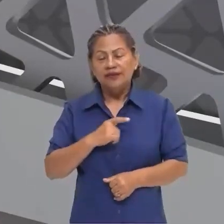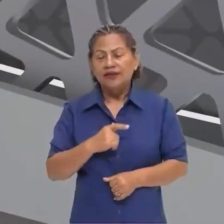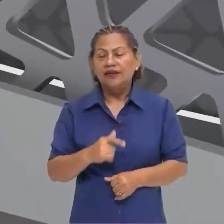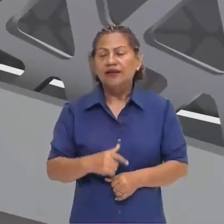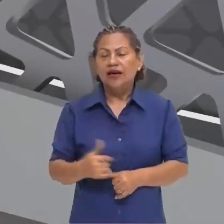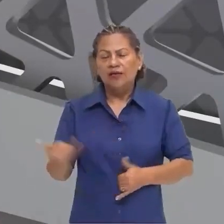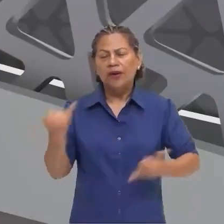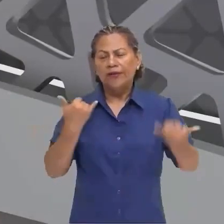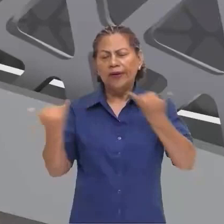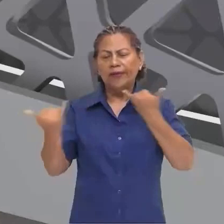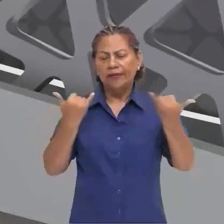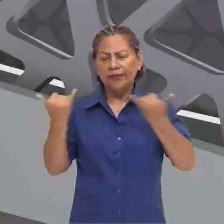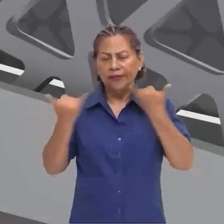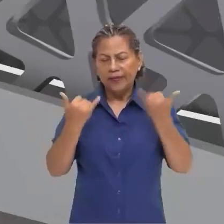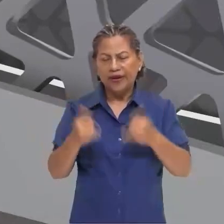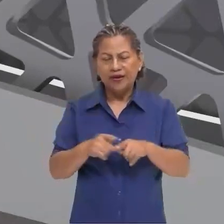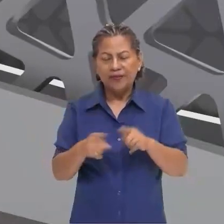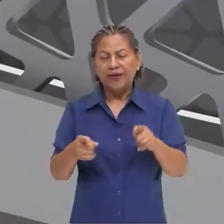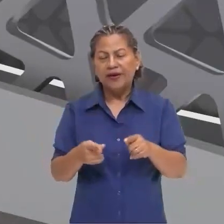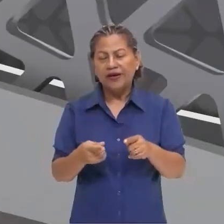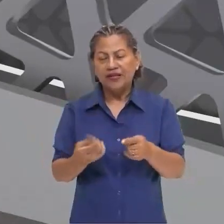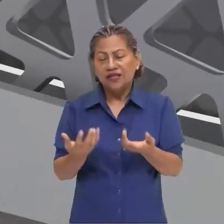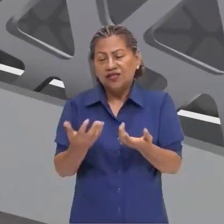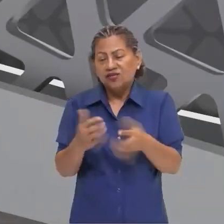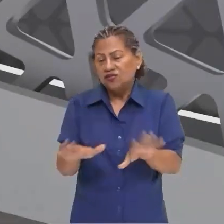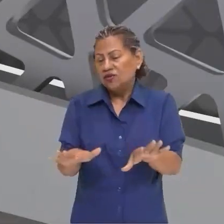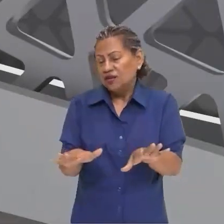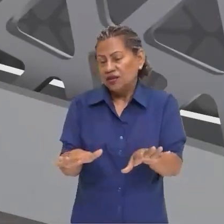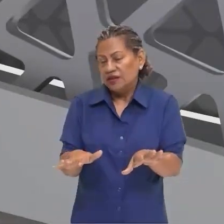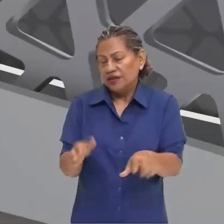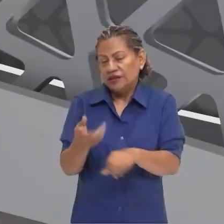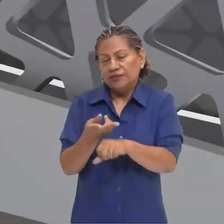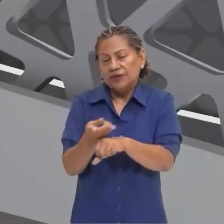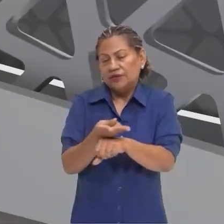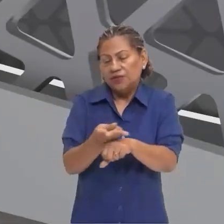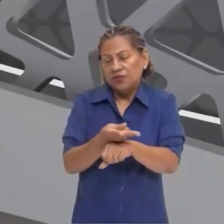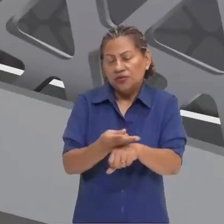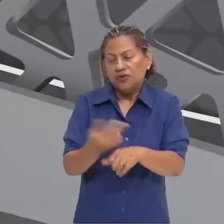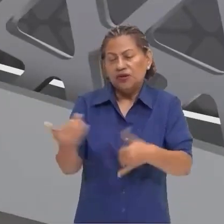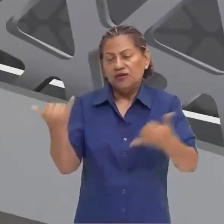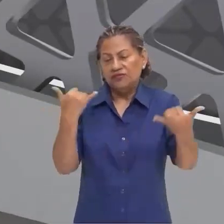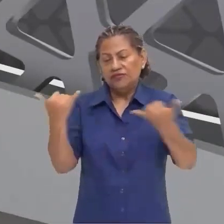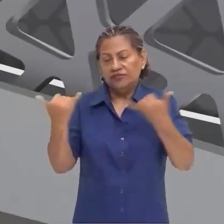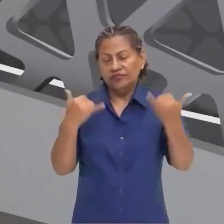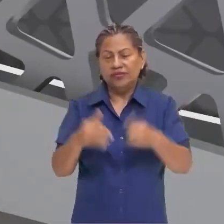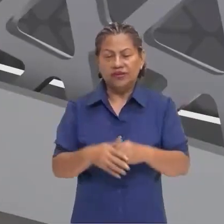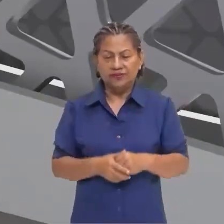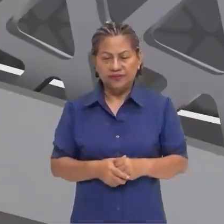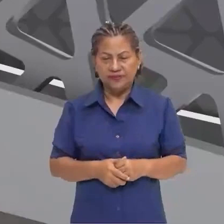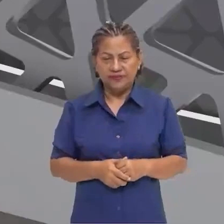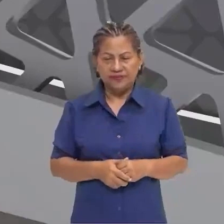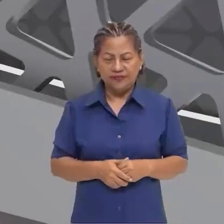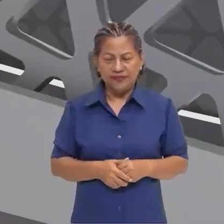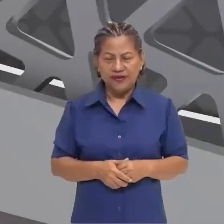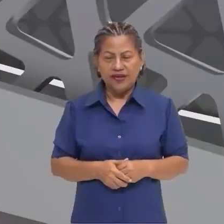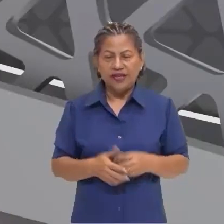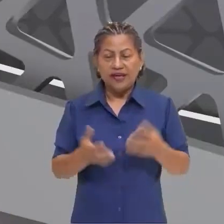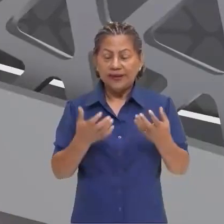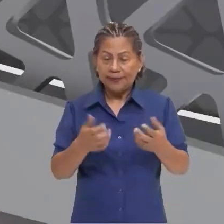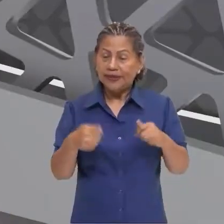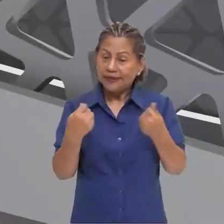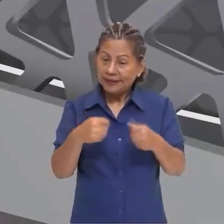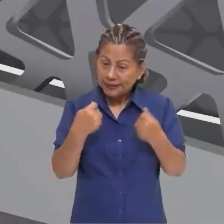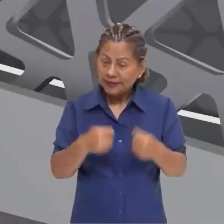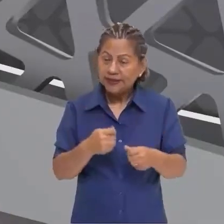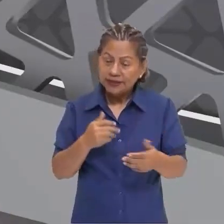que a gente não quer procurar por essas boas informações. Nós precisamos ir em busca das fontes confiáveis